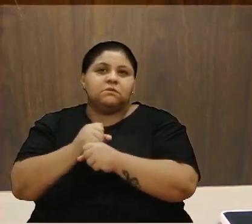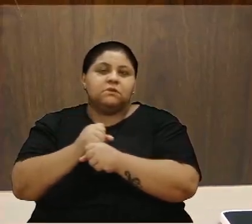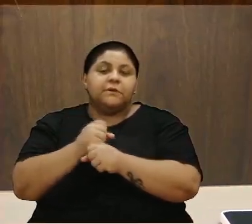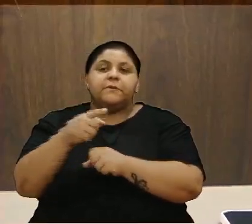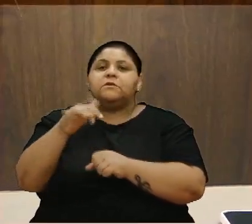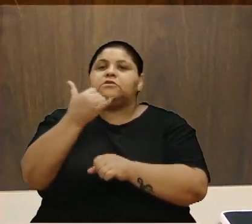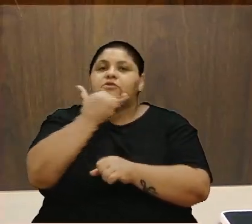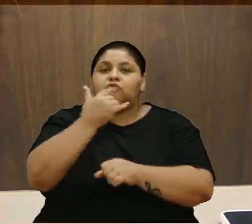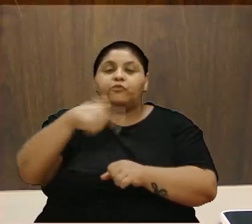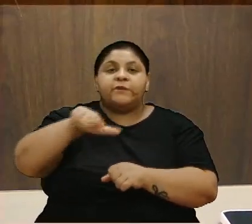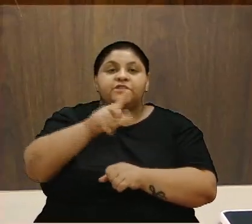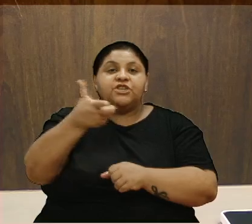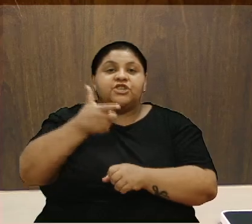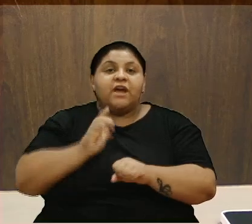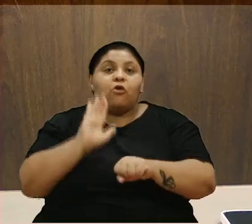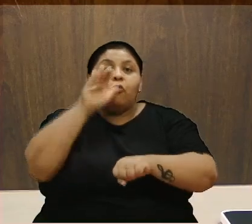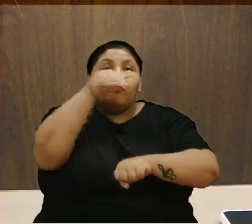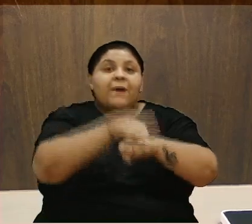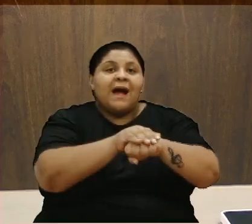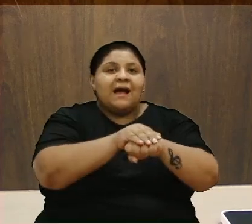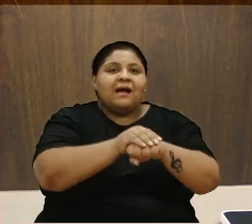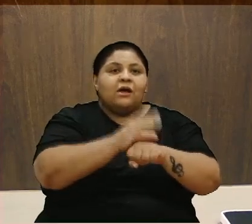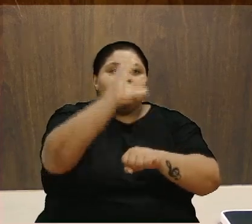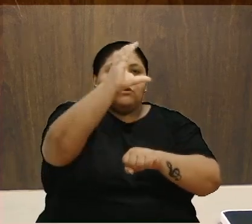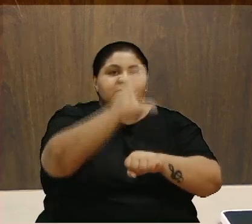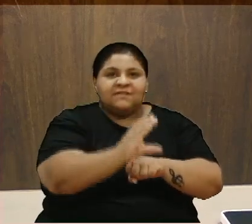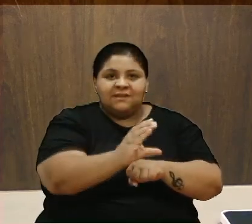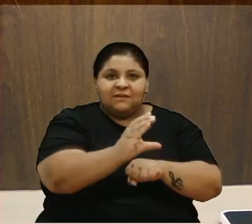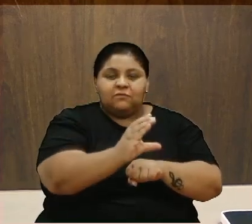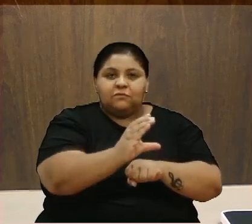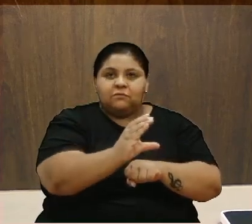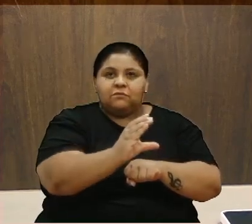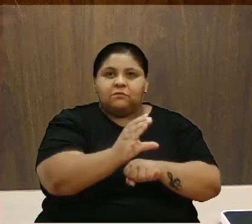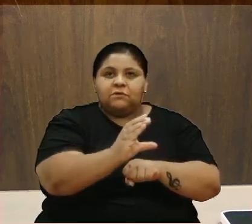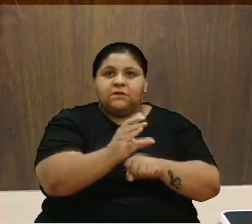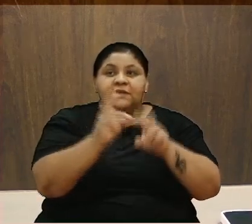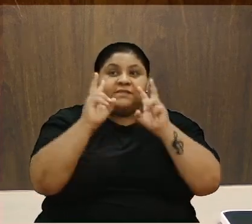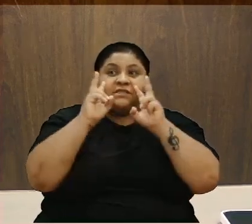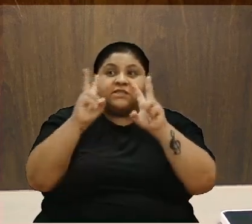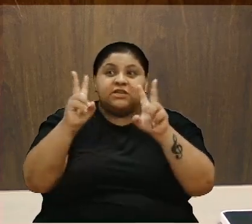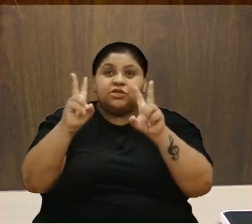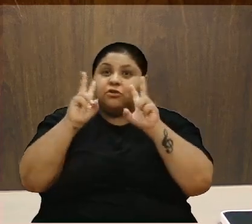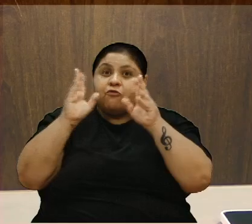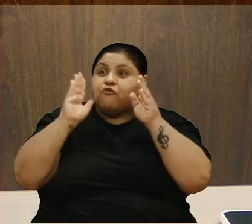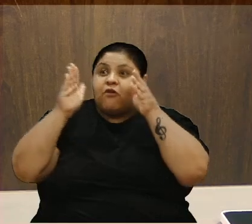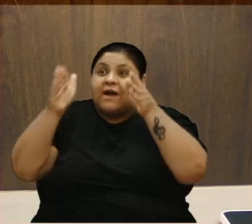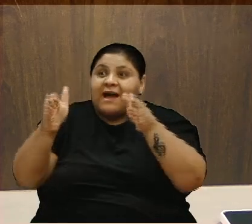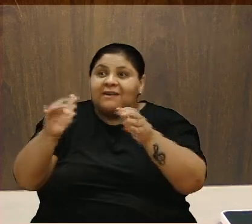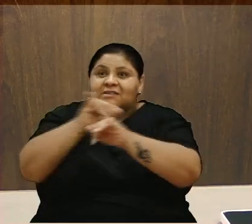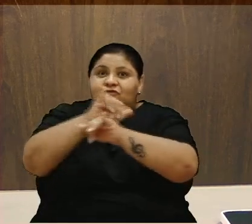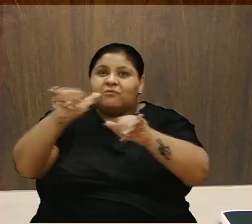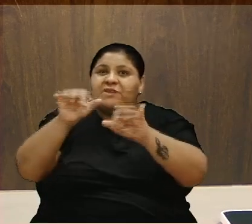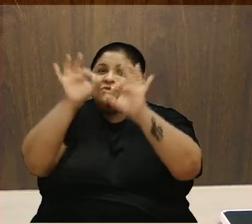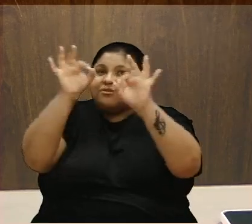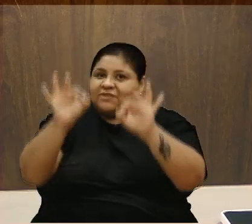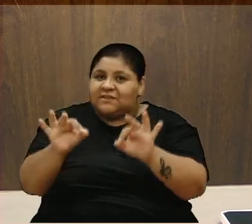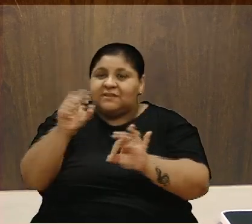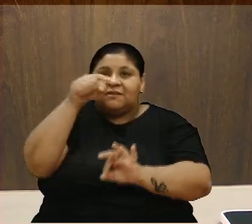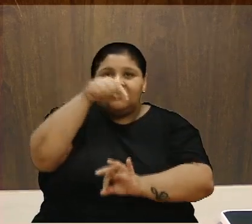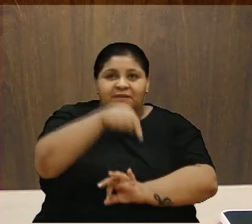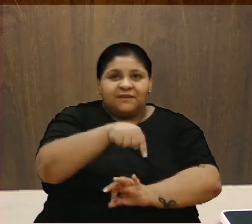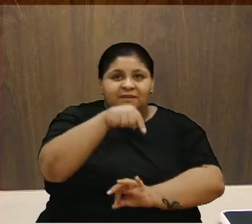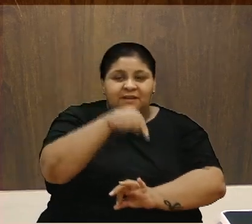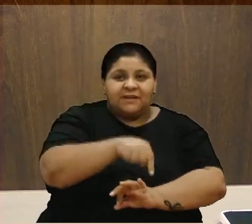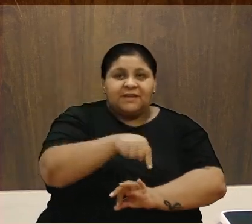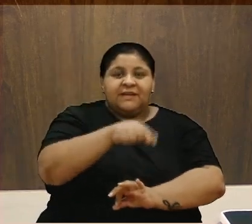da nossa atenção primária. A gente tem aqui no município de Caxias do Sul 155